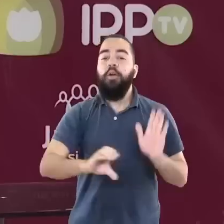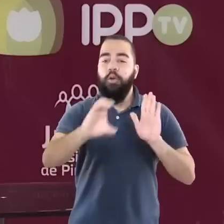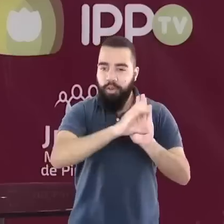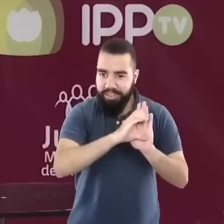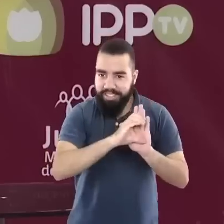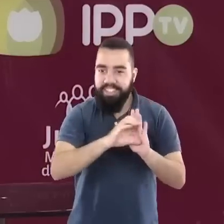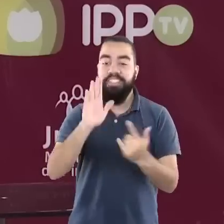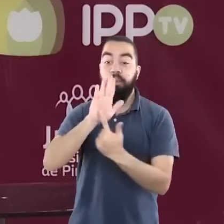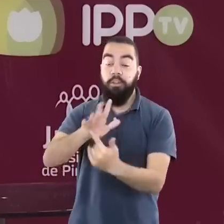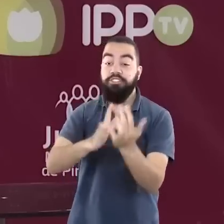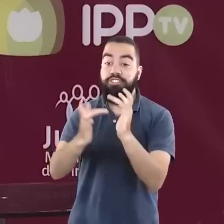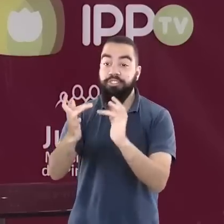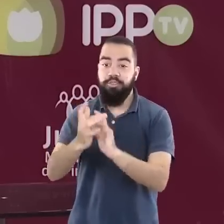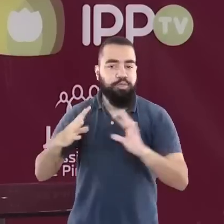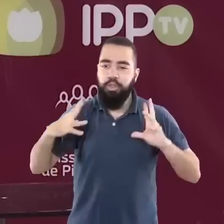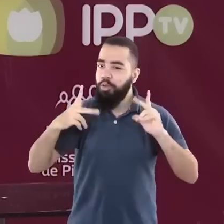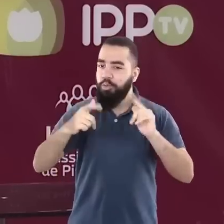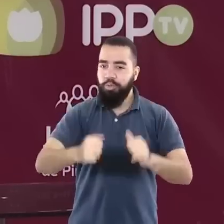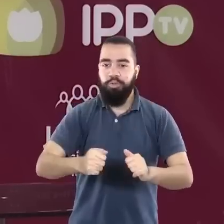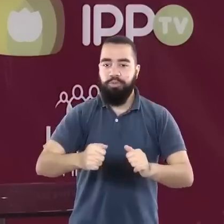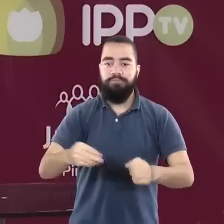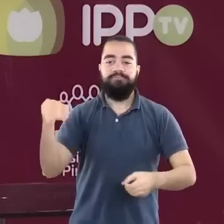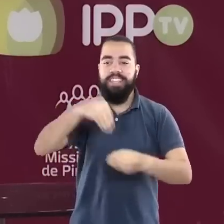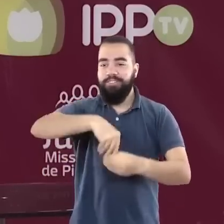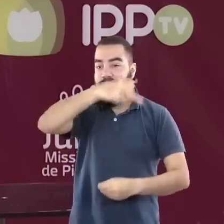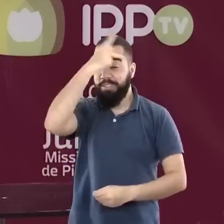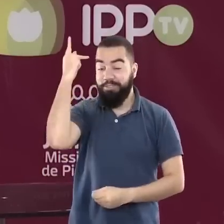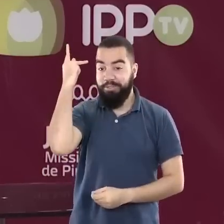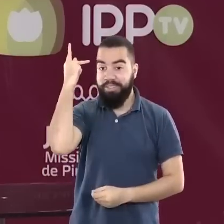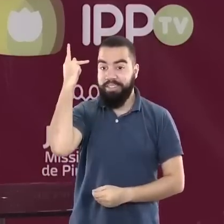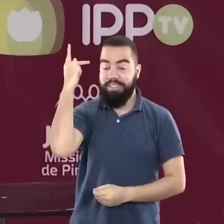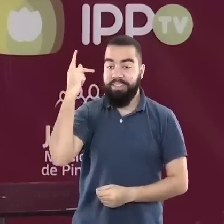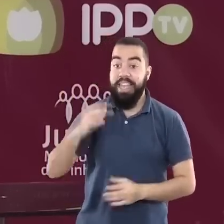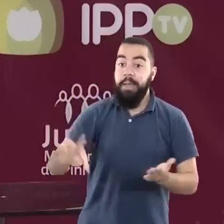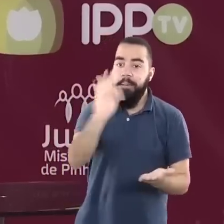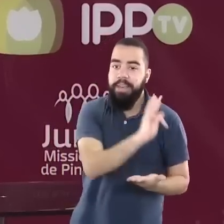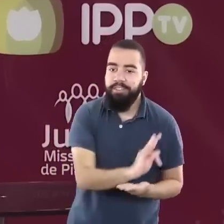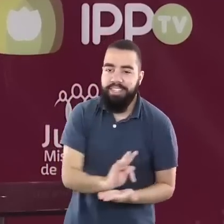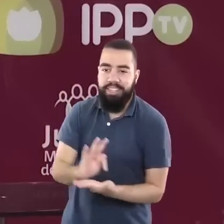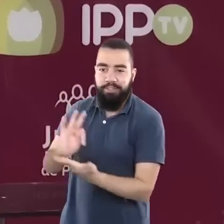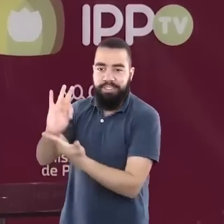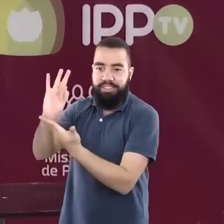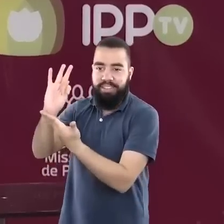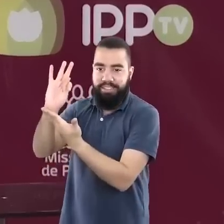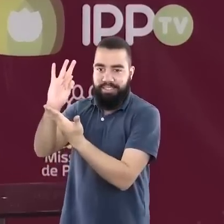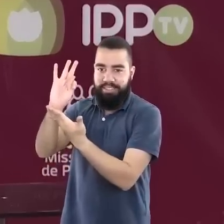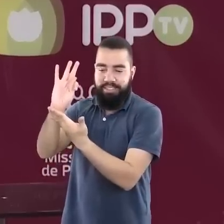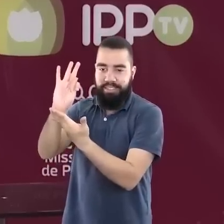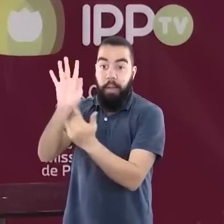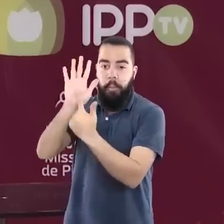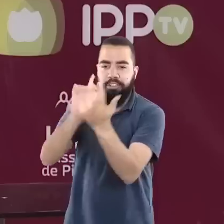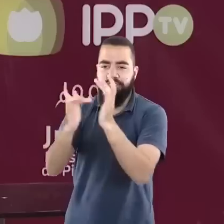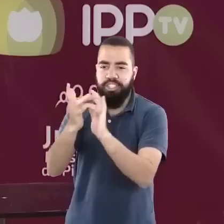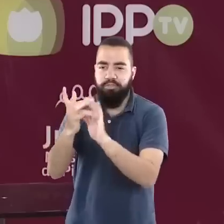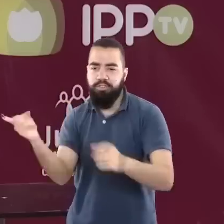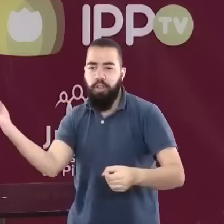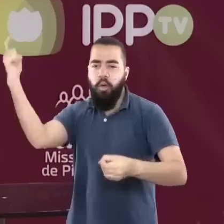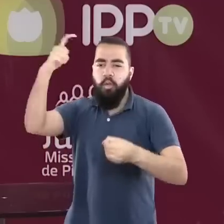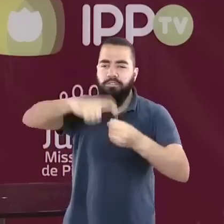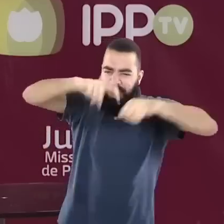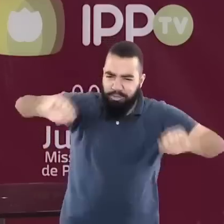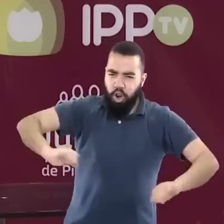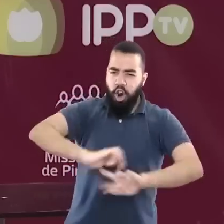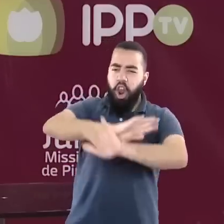é tudo em todos e primeiro Tessalonicenses nos apresenta Jesus como aquele que vai voltar glória